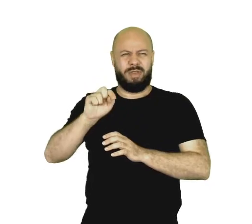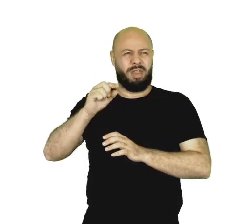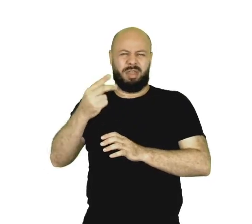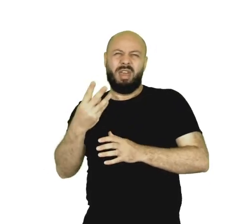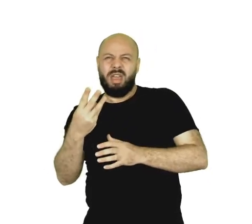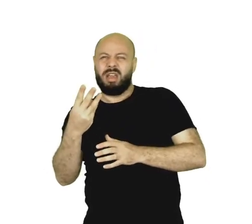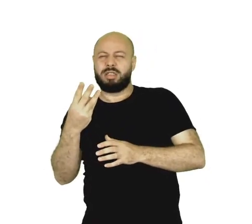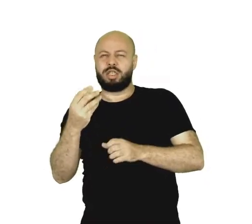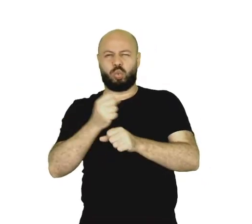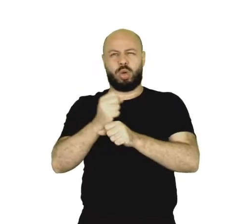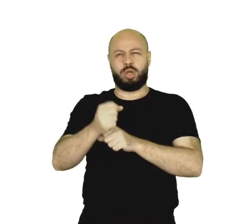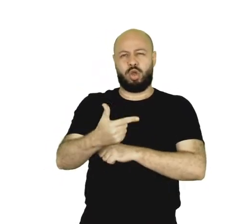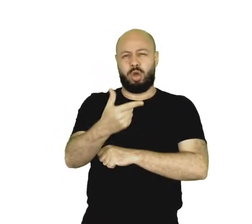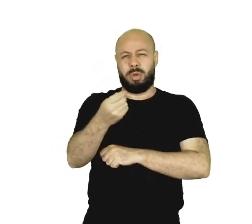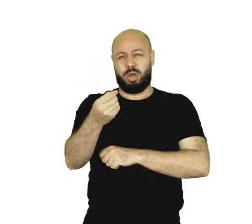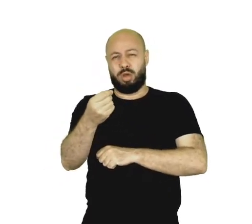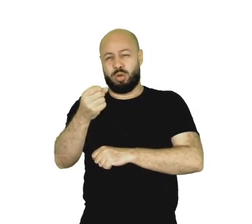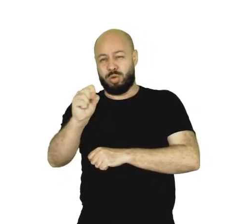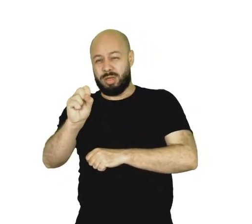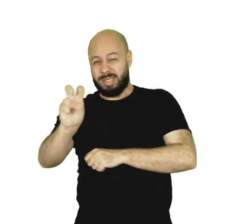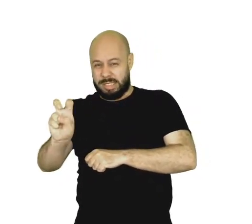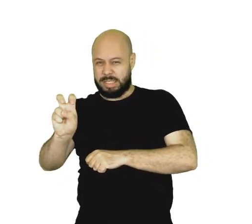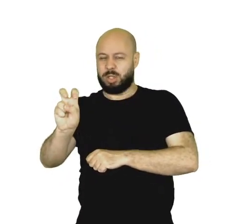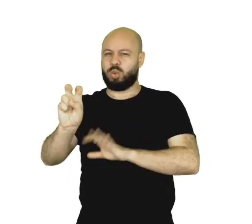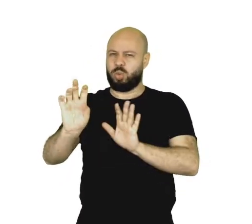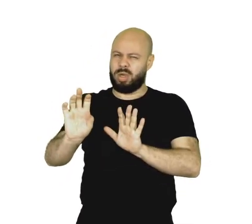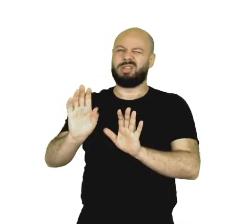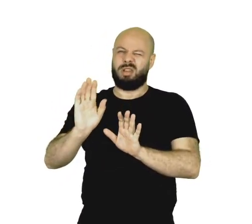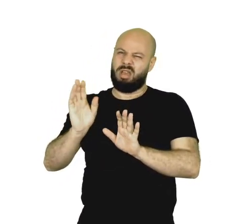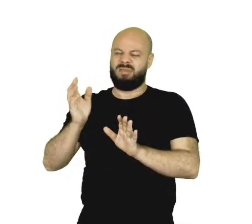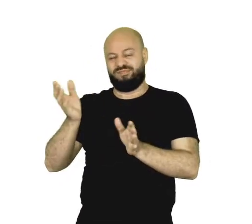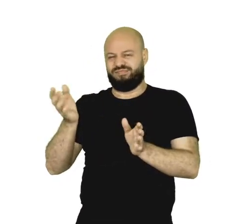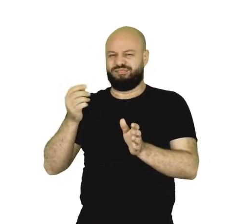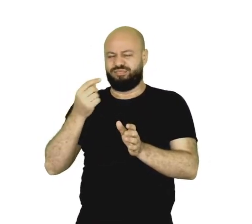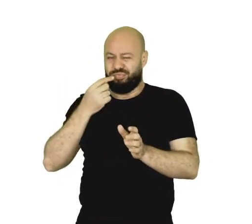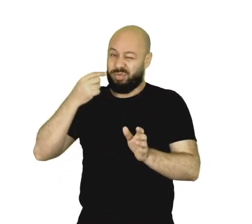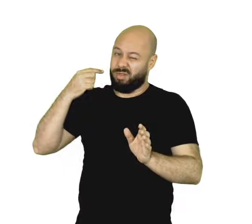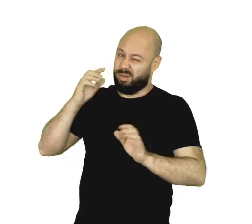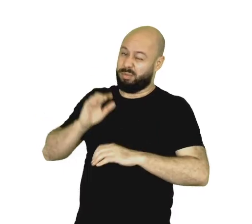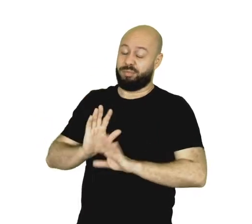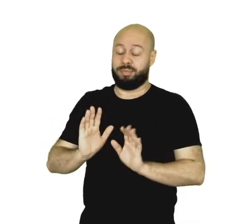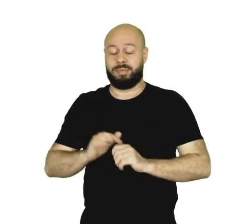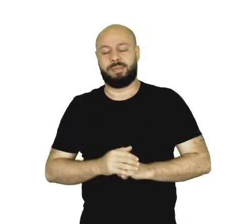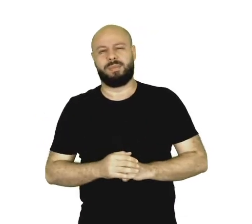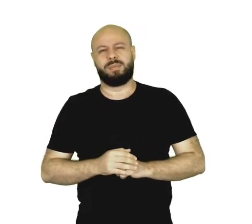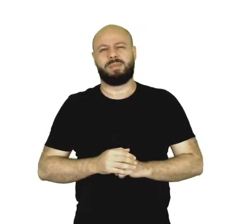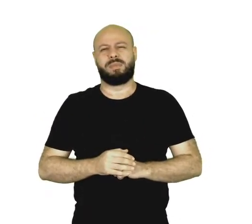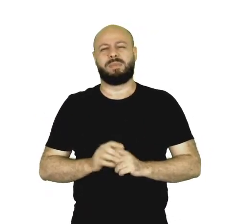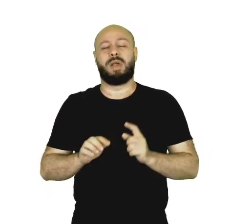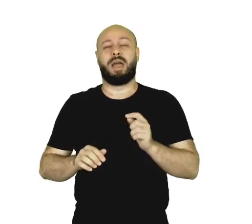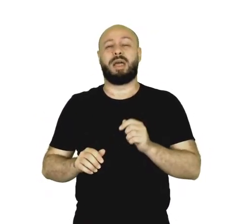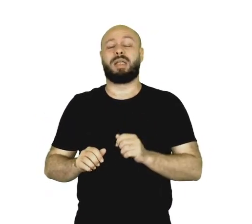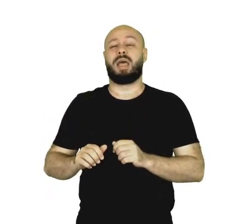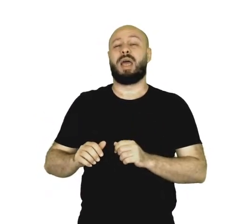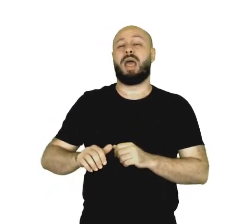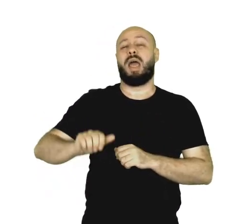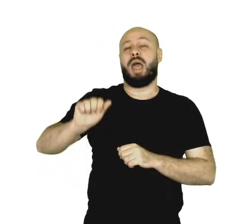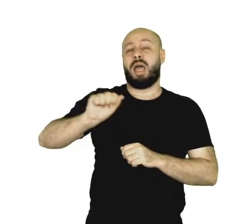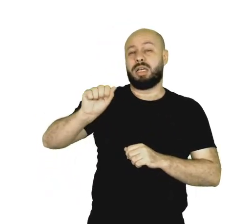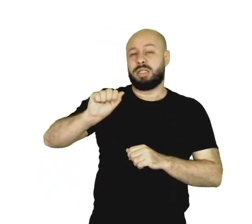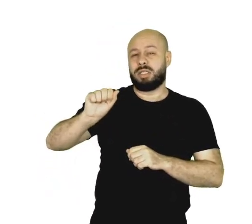engano, é de 2005. Então, já tem um tempo, está um pouco defasado. Mas a Argentina está